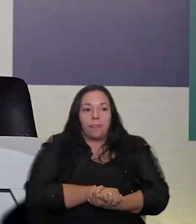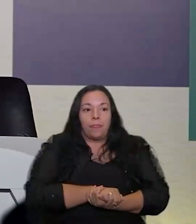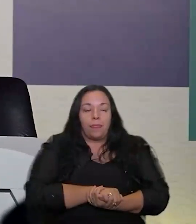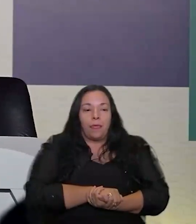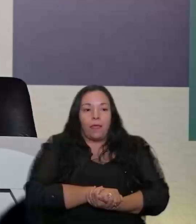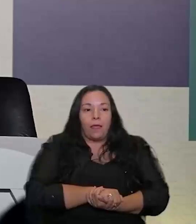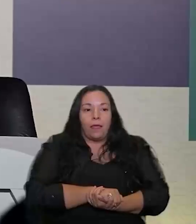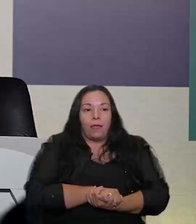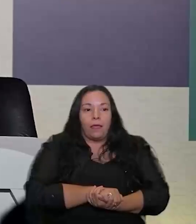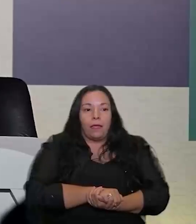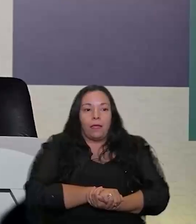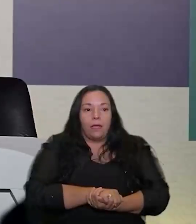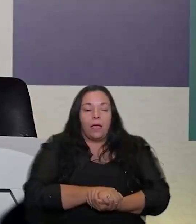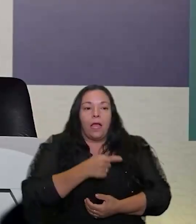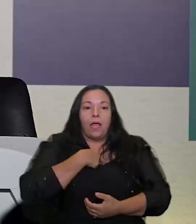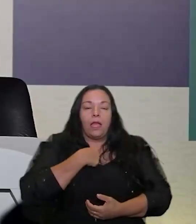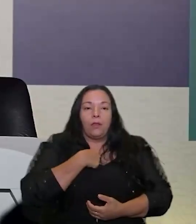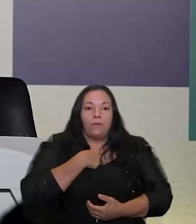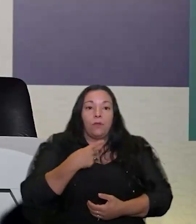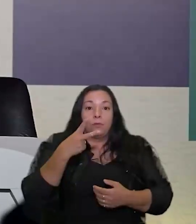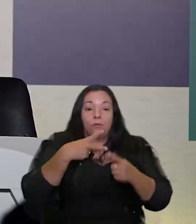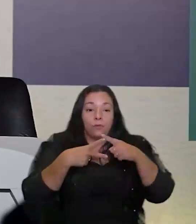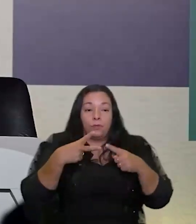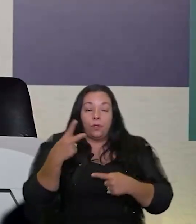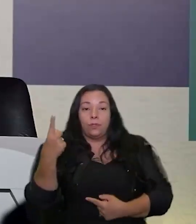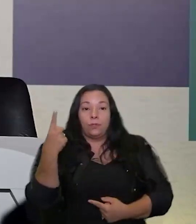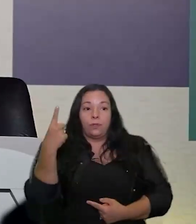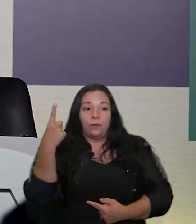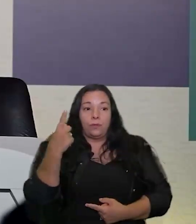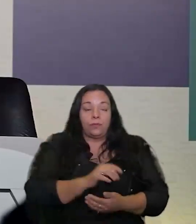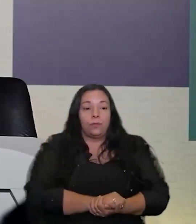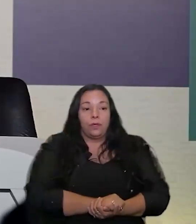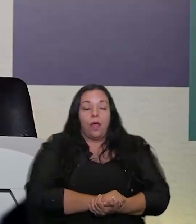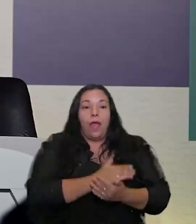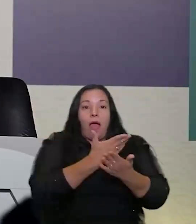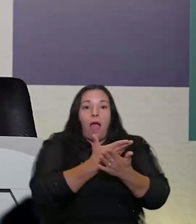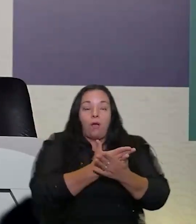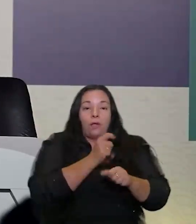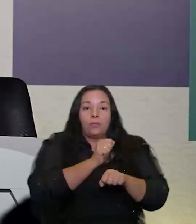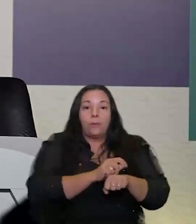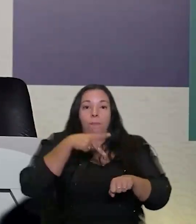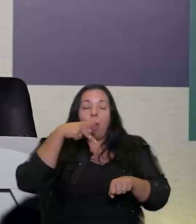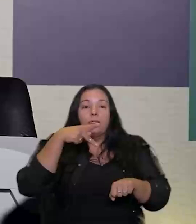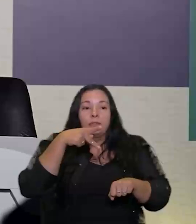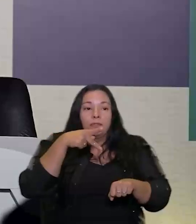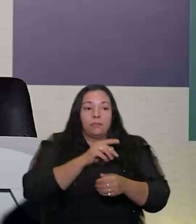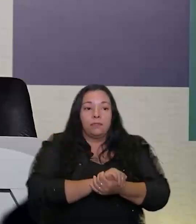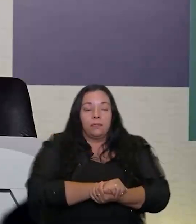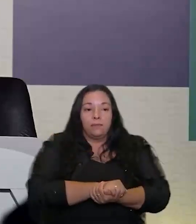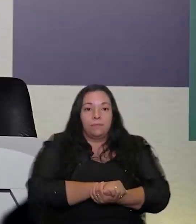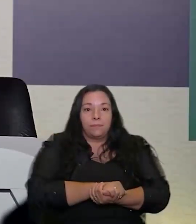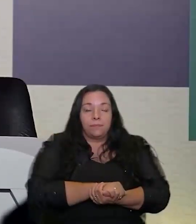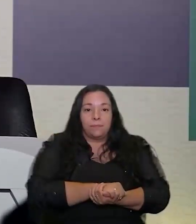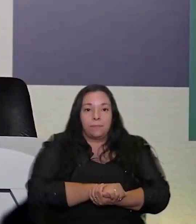único. Na verdade, eu fui um dos 2 únicos. No lugar onde eu dava aula na pós-graduação, eu e o Carlos Razenbal,